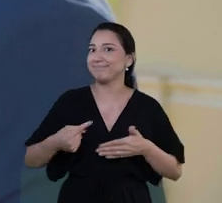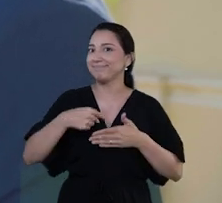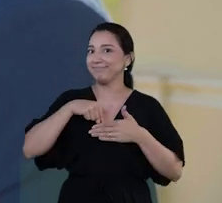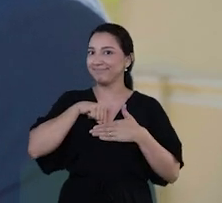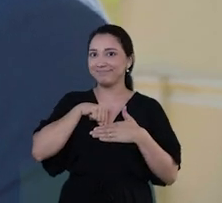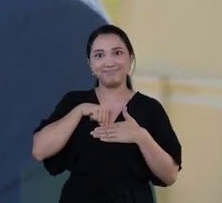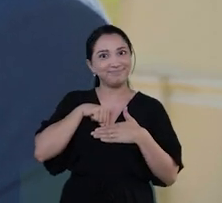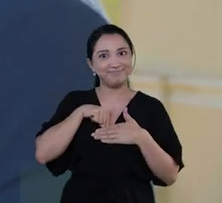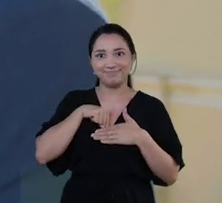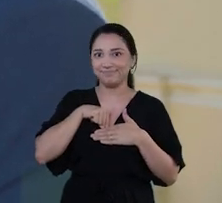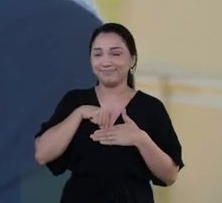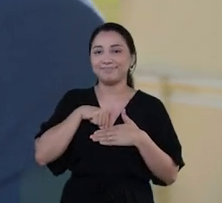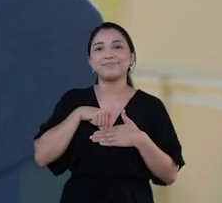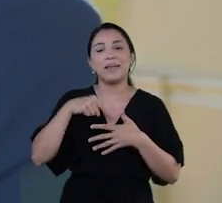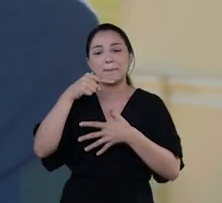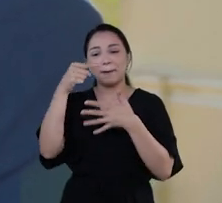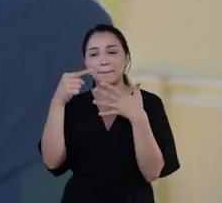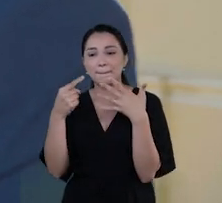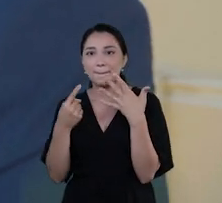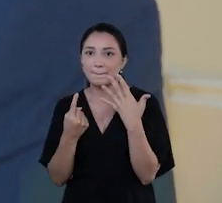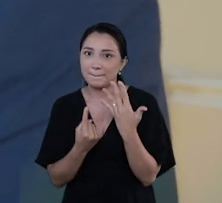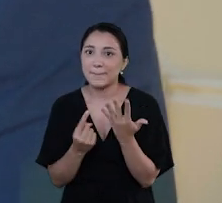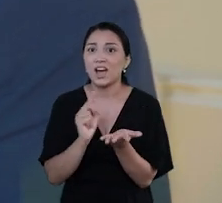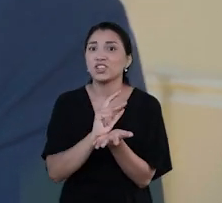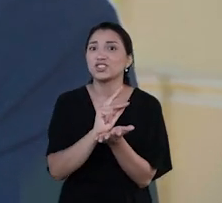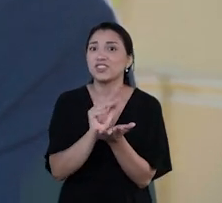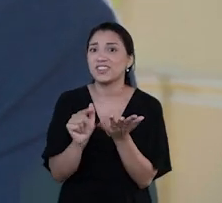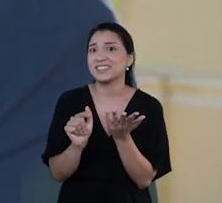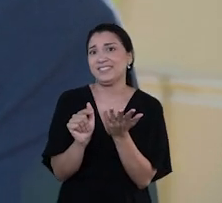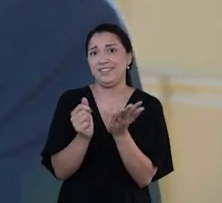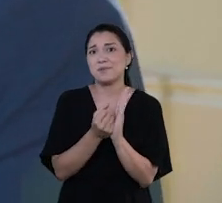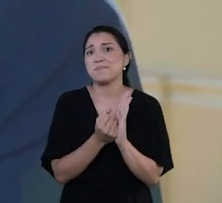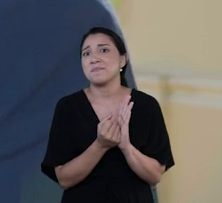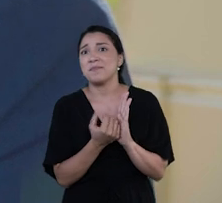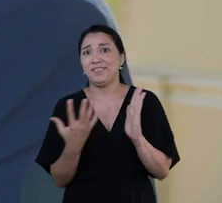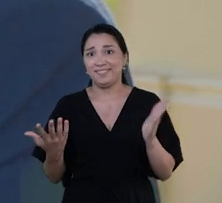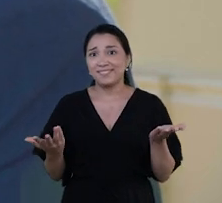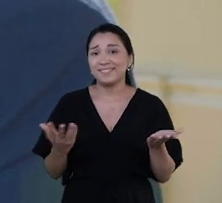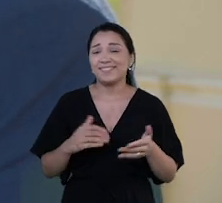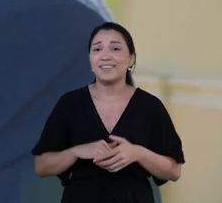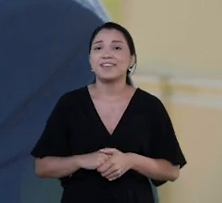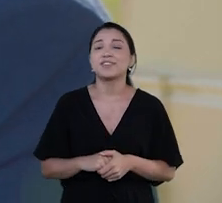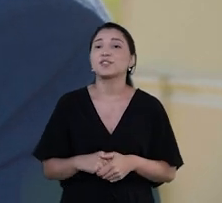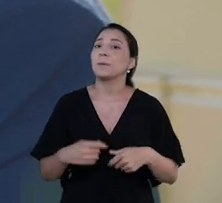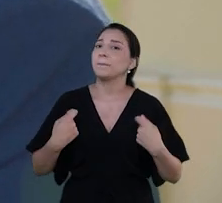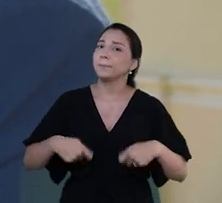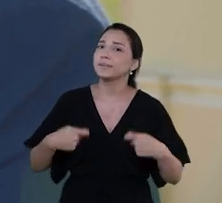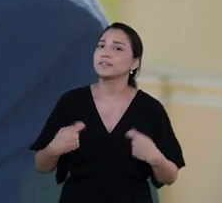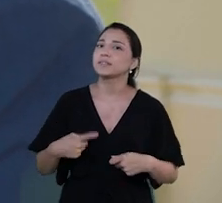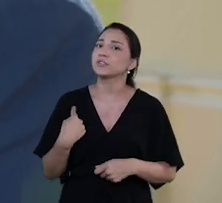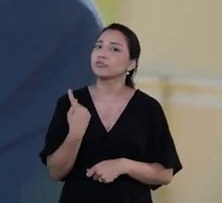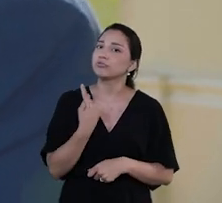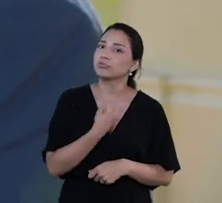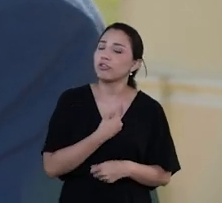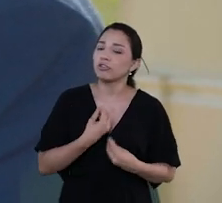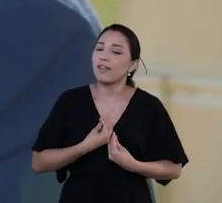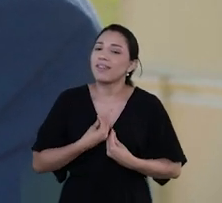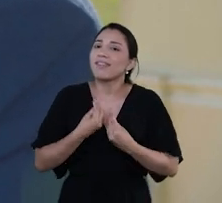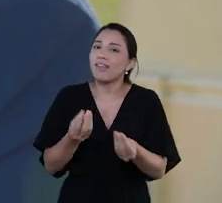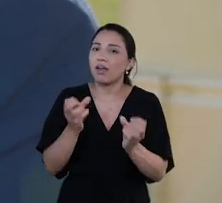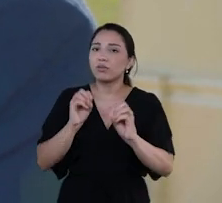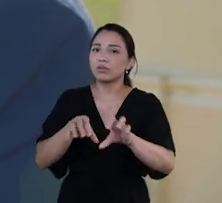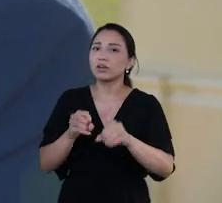diversidade e toda e garantir né que de fato e de direito a gente possa eh oferecer uma uma uma educação